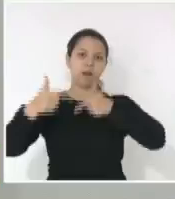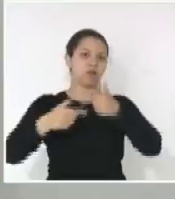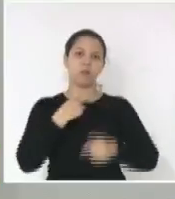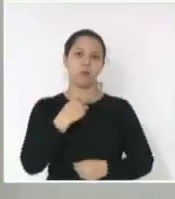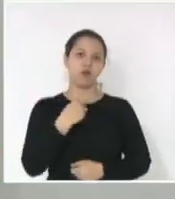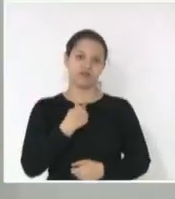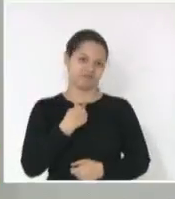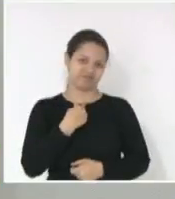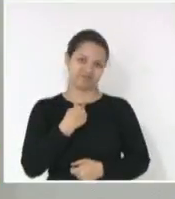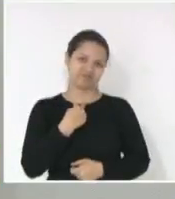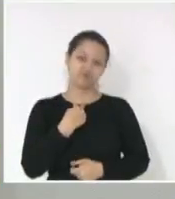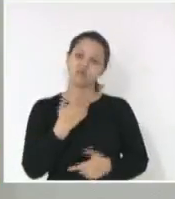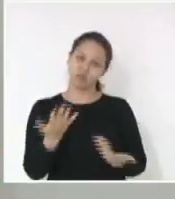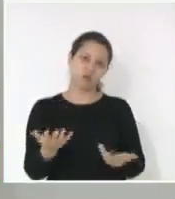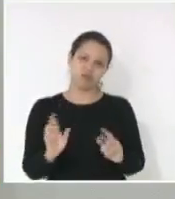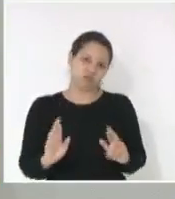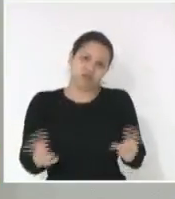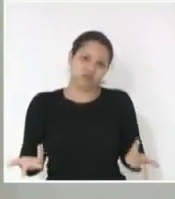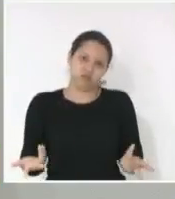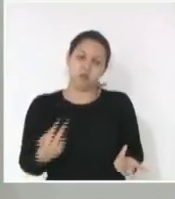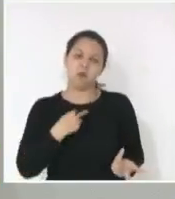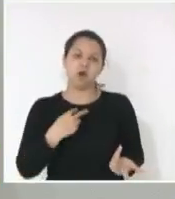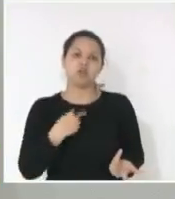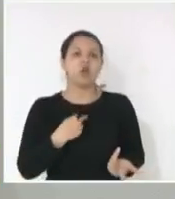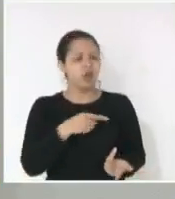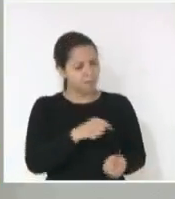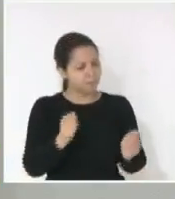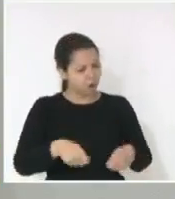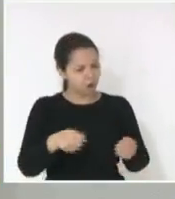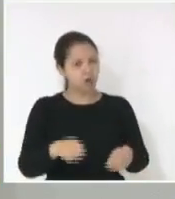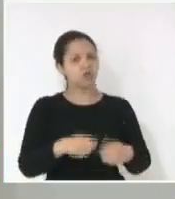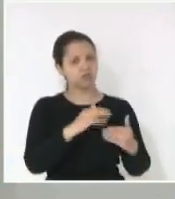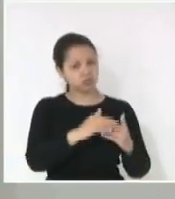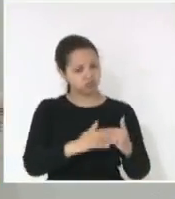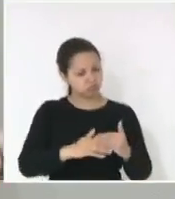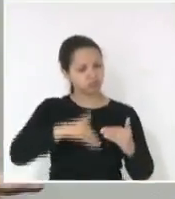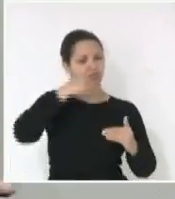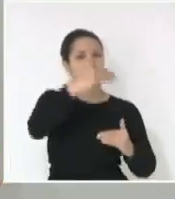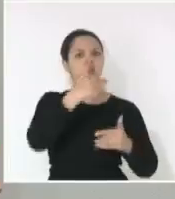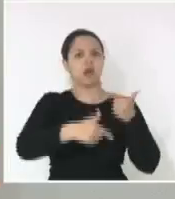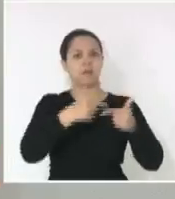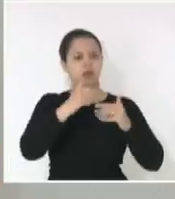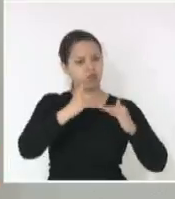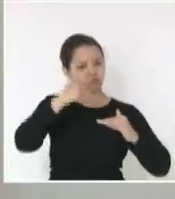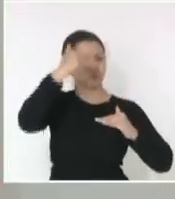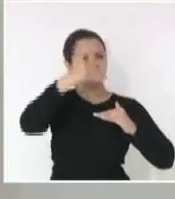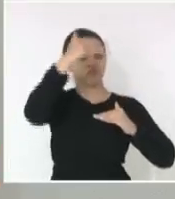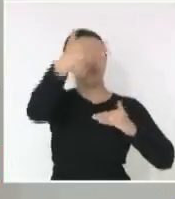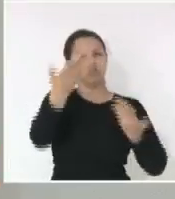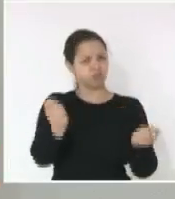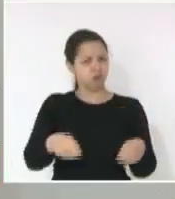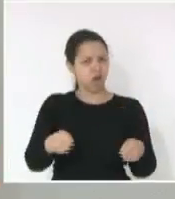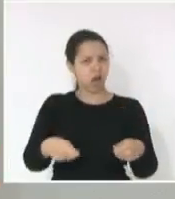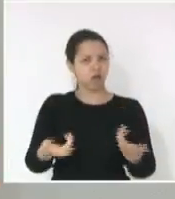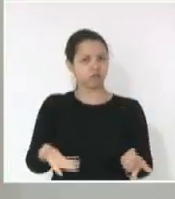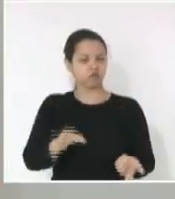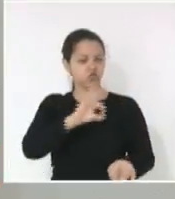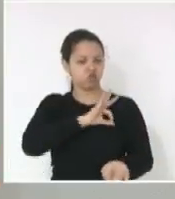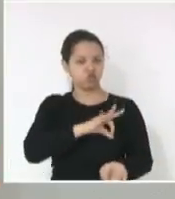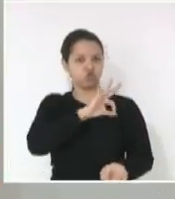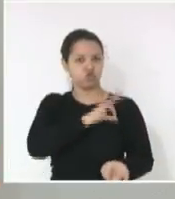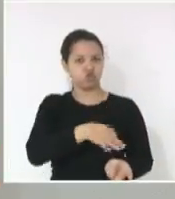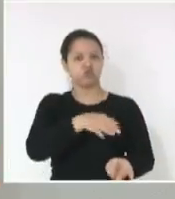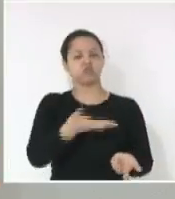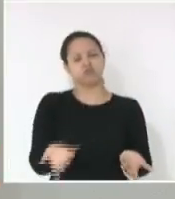aquele momento, ele pode ser incluído na promoção. Se ao final dos 3 anos, a análise